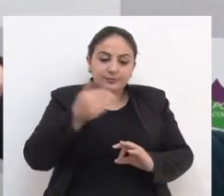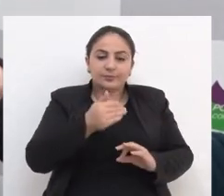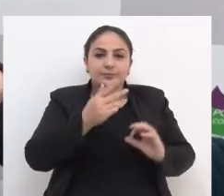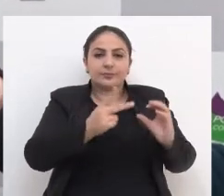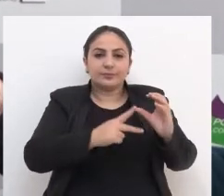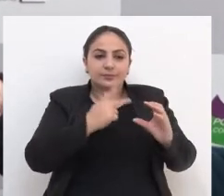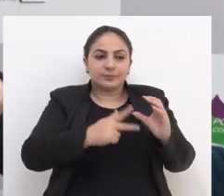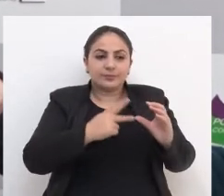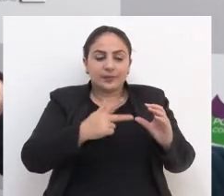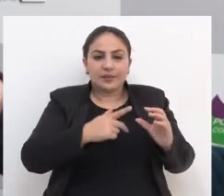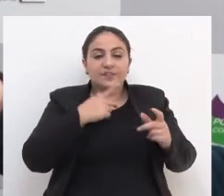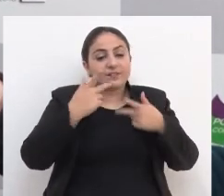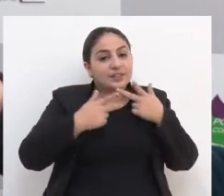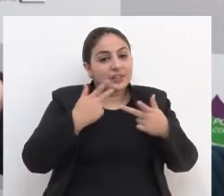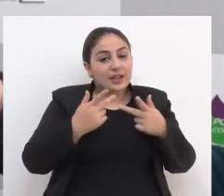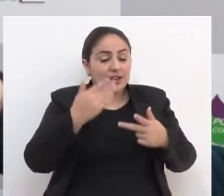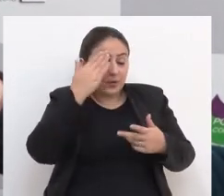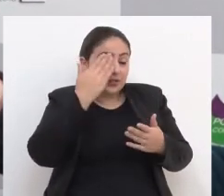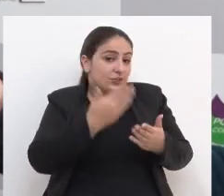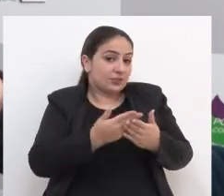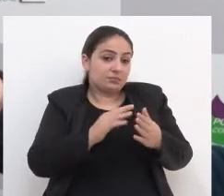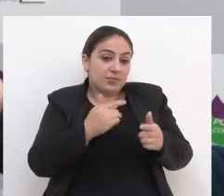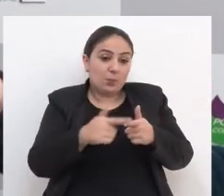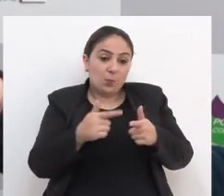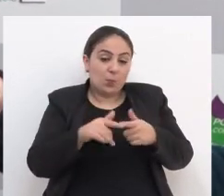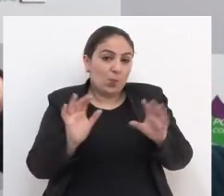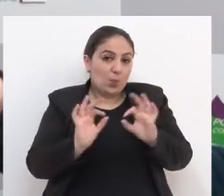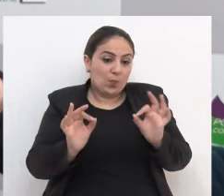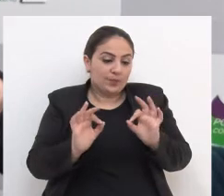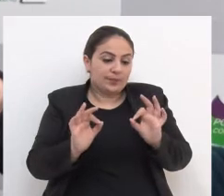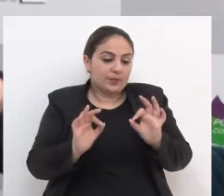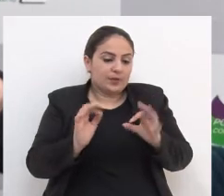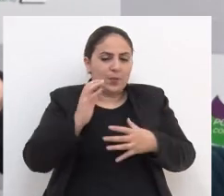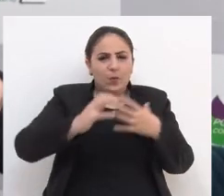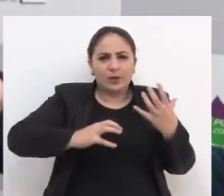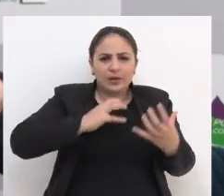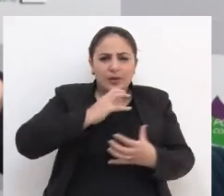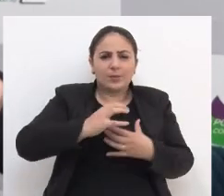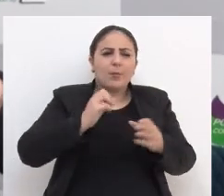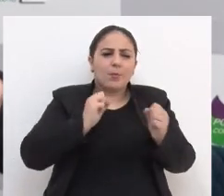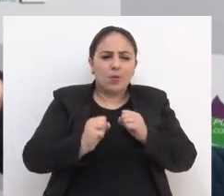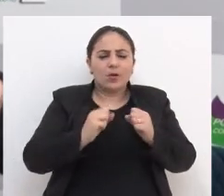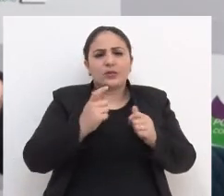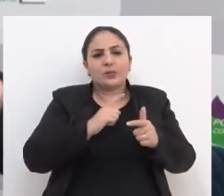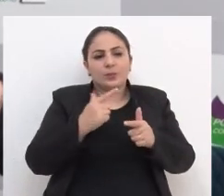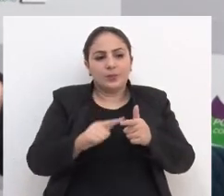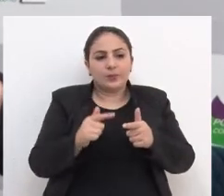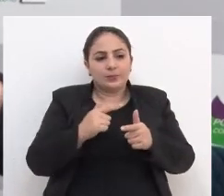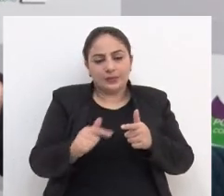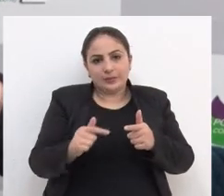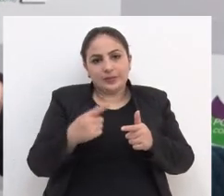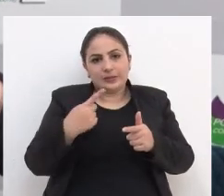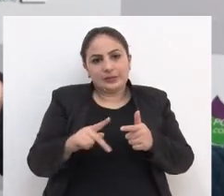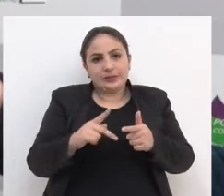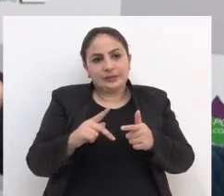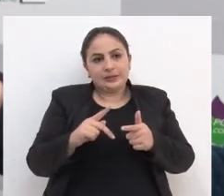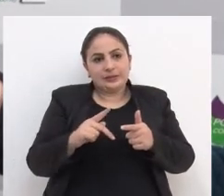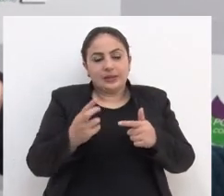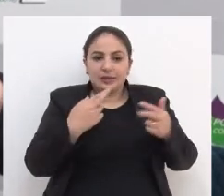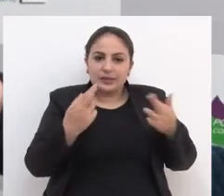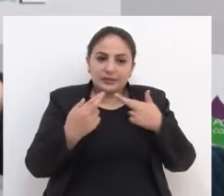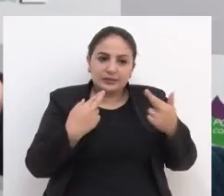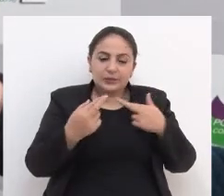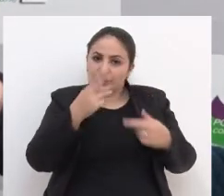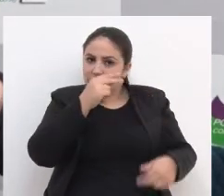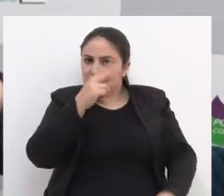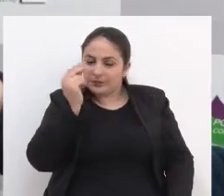será nada assim de tanta polêmica ou que possa gerar aí um desconforto, né, nessa relação do